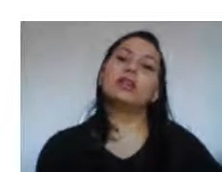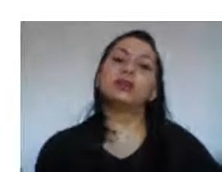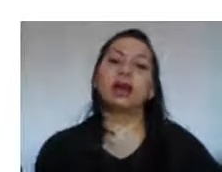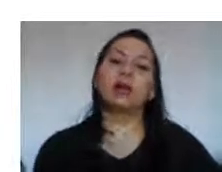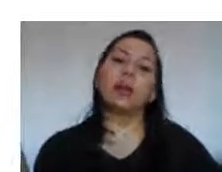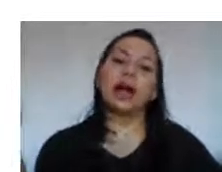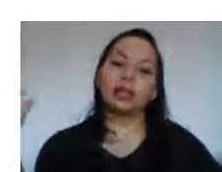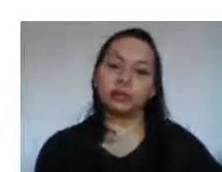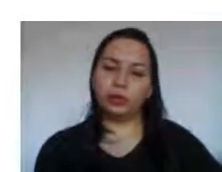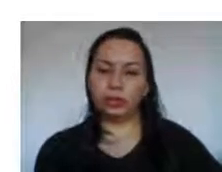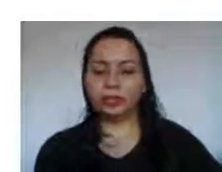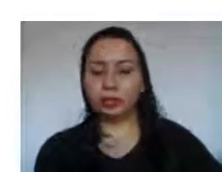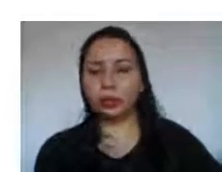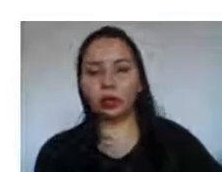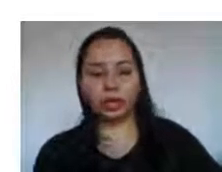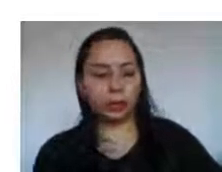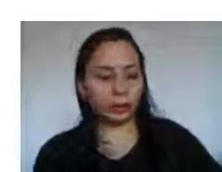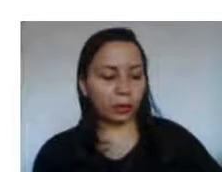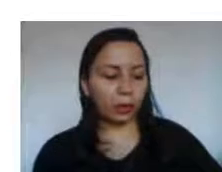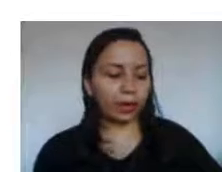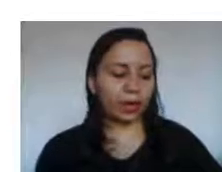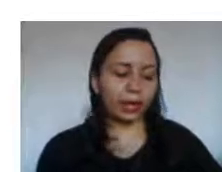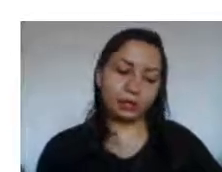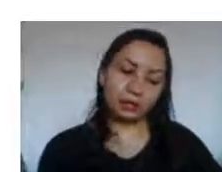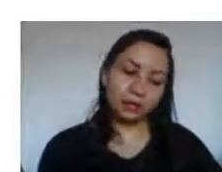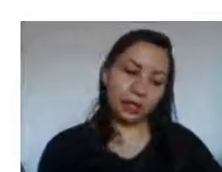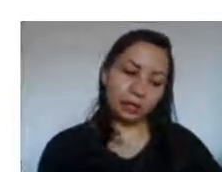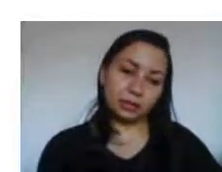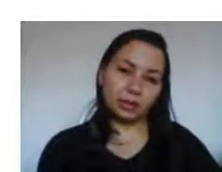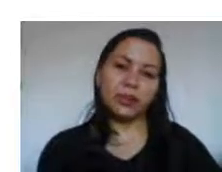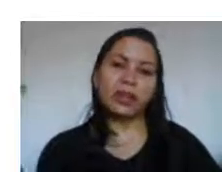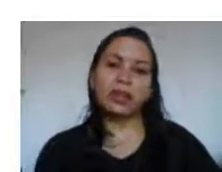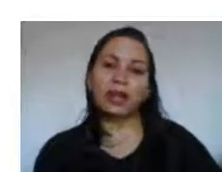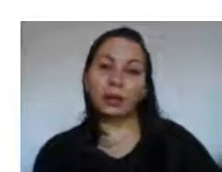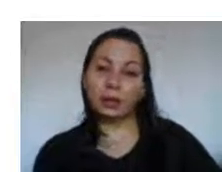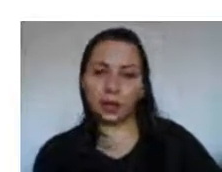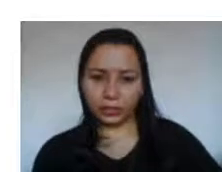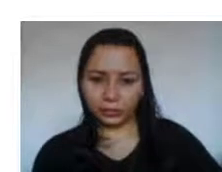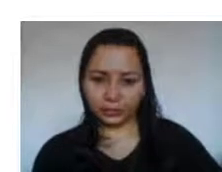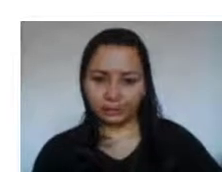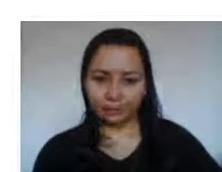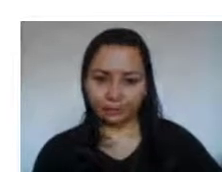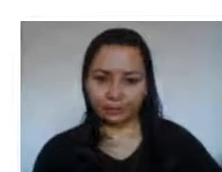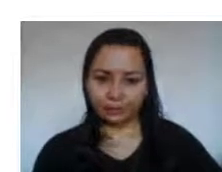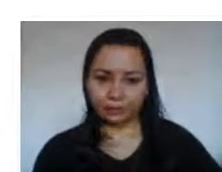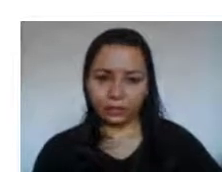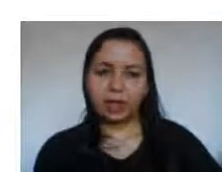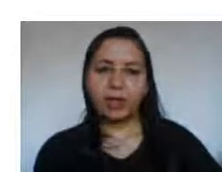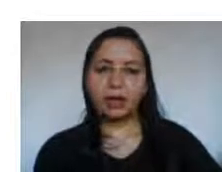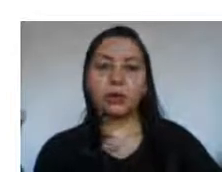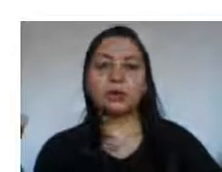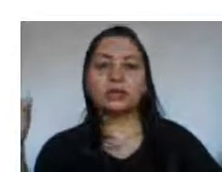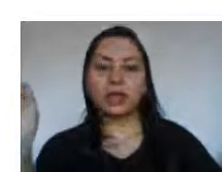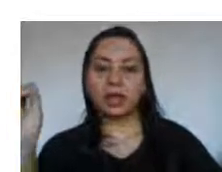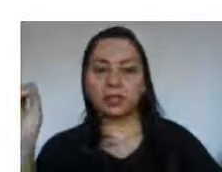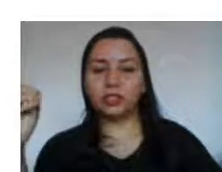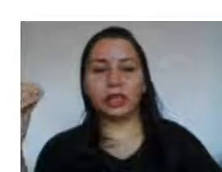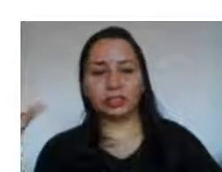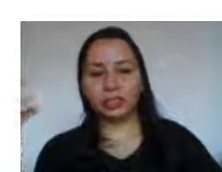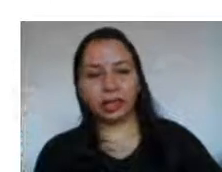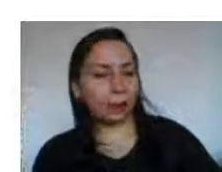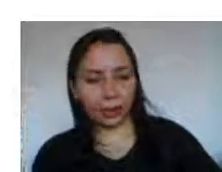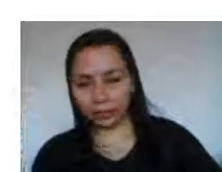conseguir voltar a uma área de vegetação, ocorreu aí o quê? Uma resiliência ecológica. Ele consegue